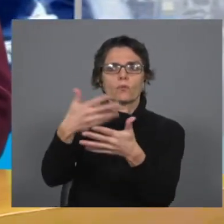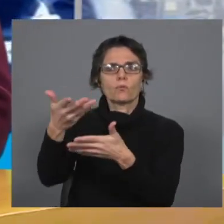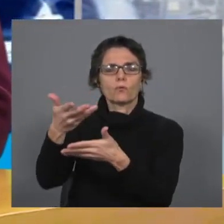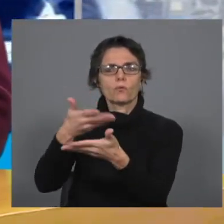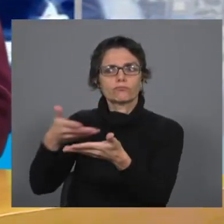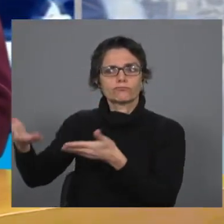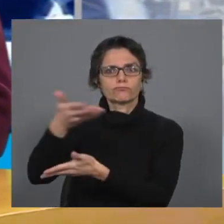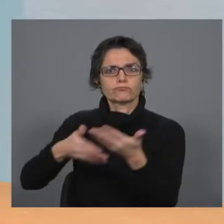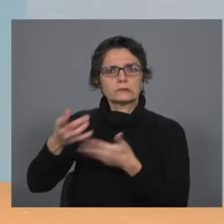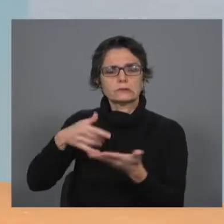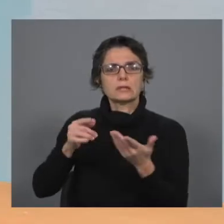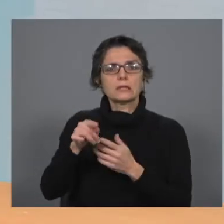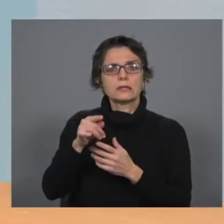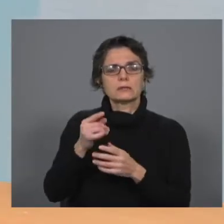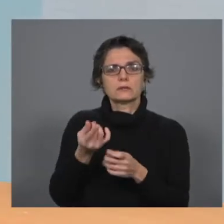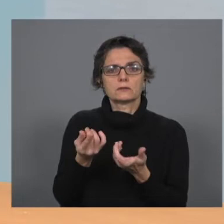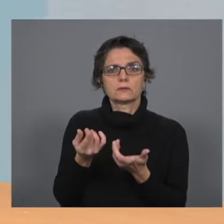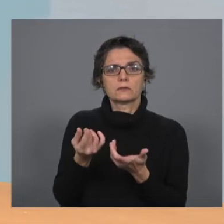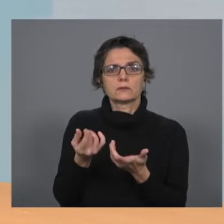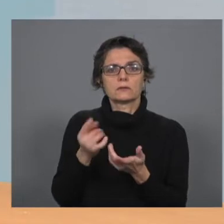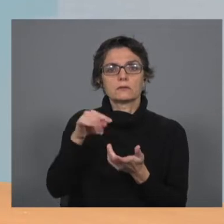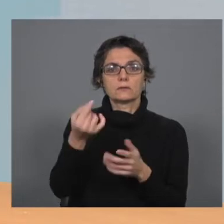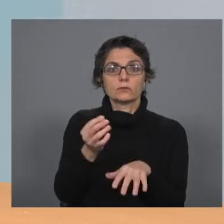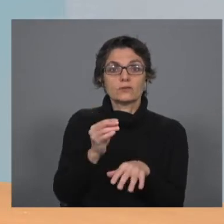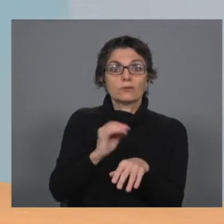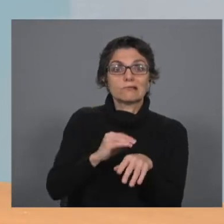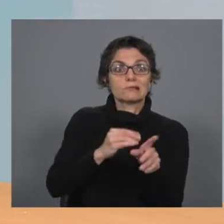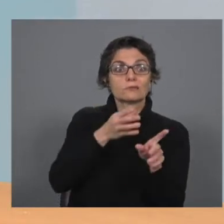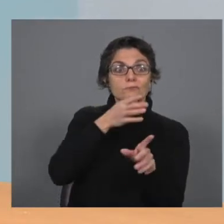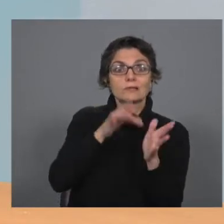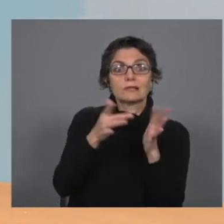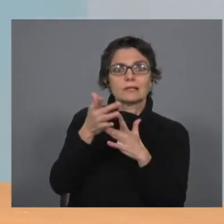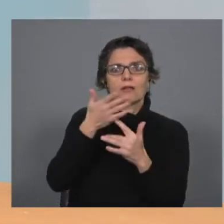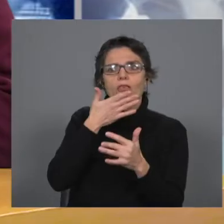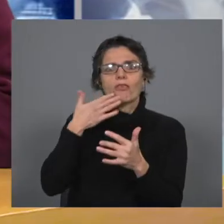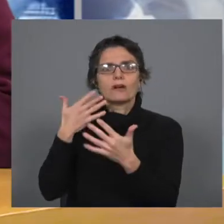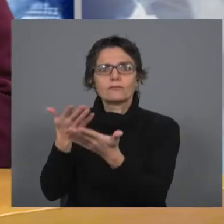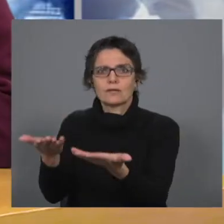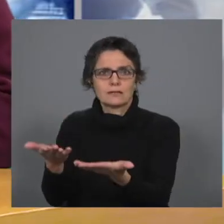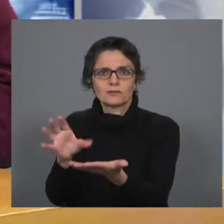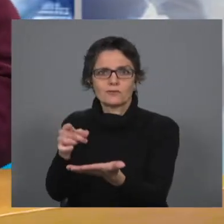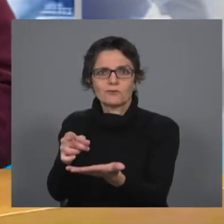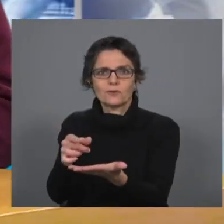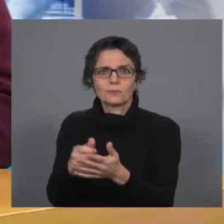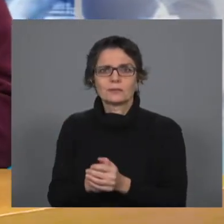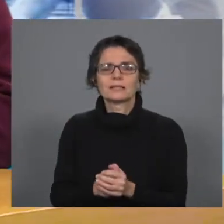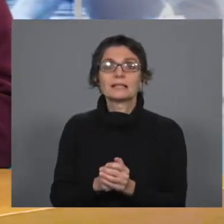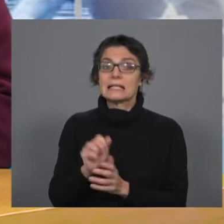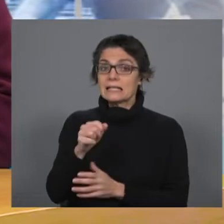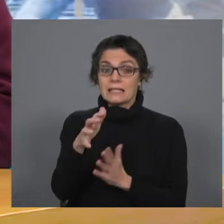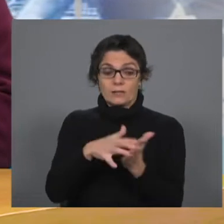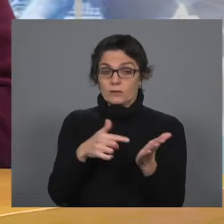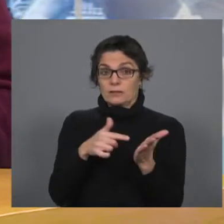também depois o testemunho passa com outra eficácia para o mundo. Sim, a ideia fundamental na escolha deste texto